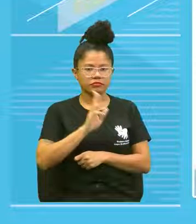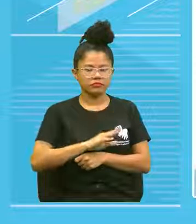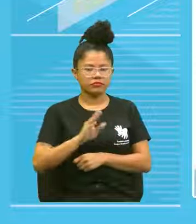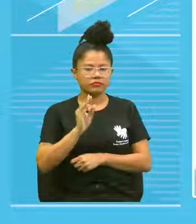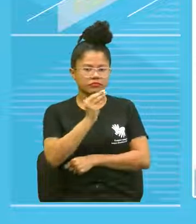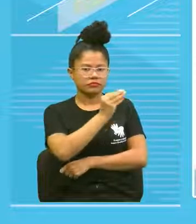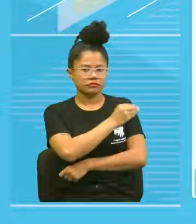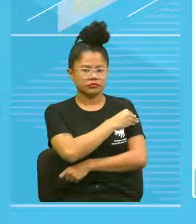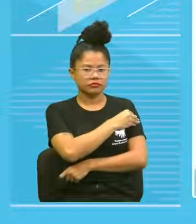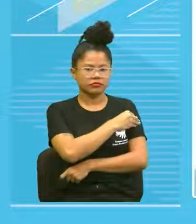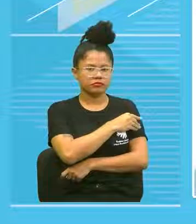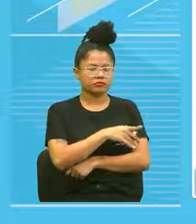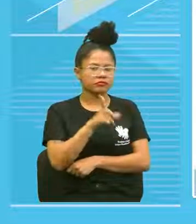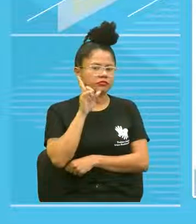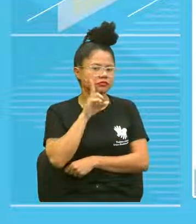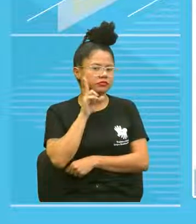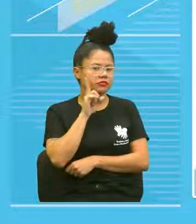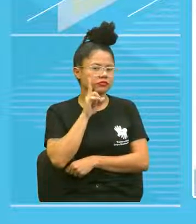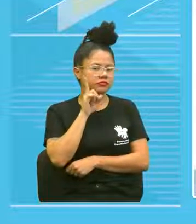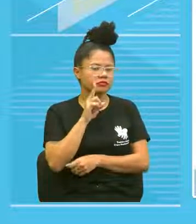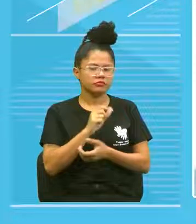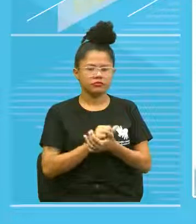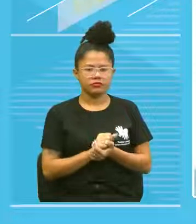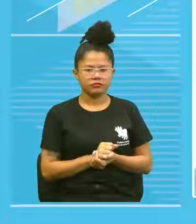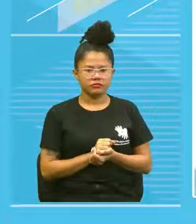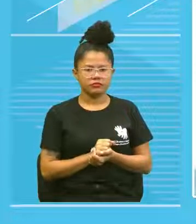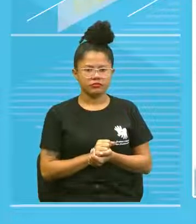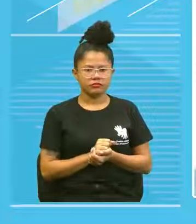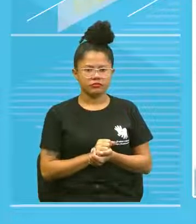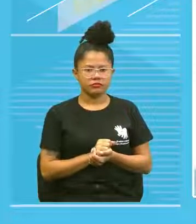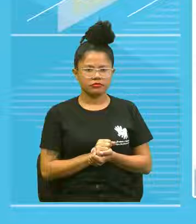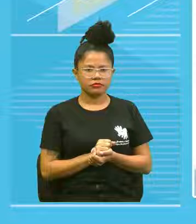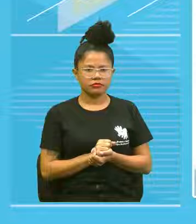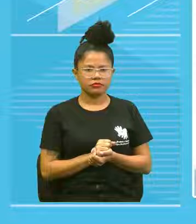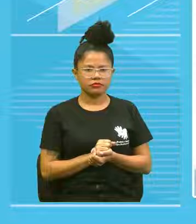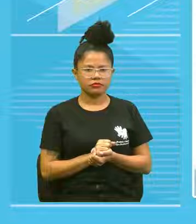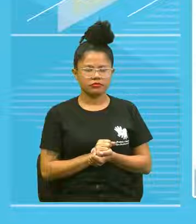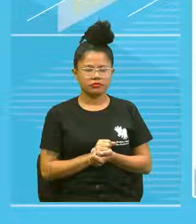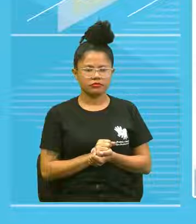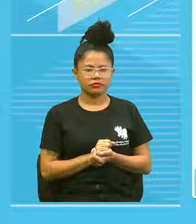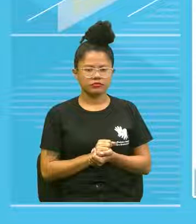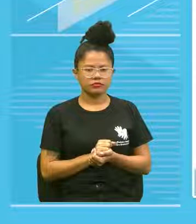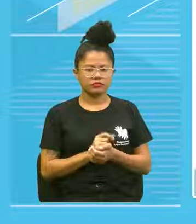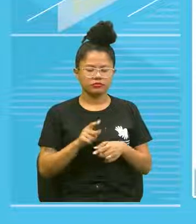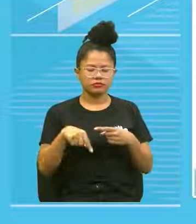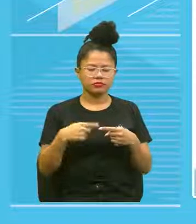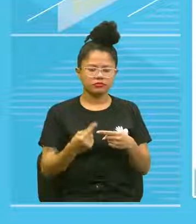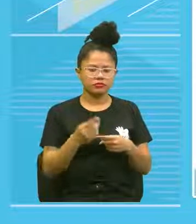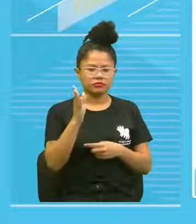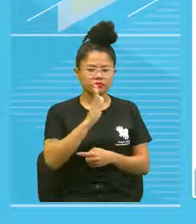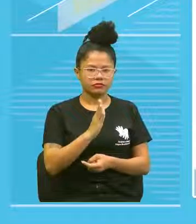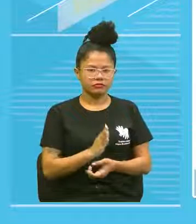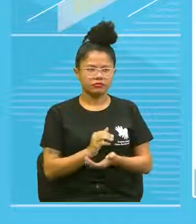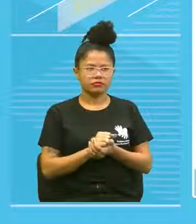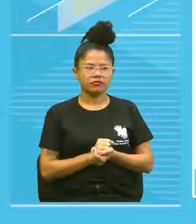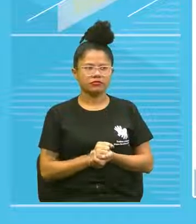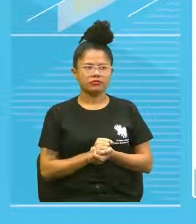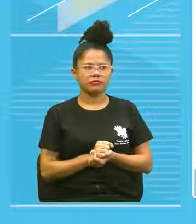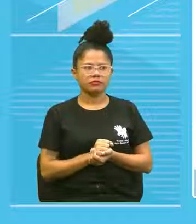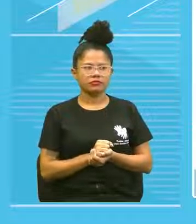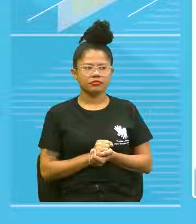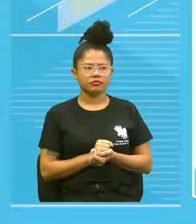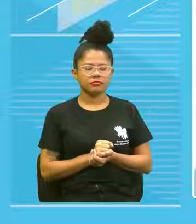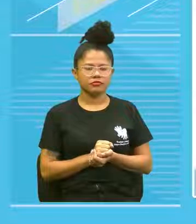Estados Unidos seguido do Brasil Oi beleza